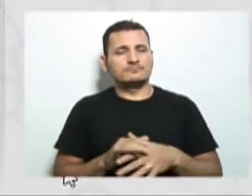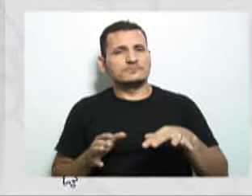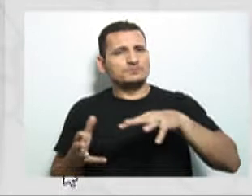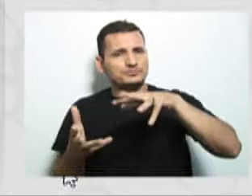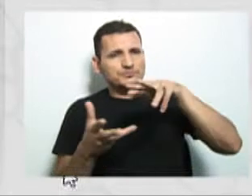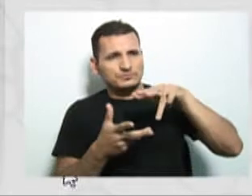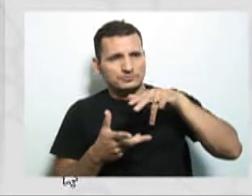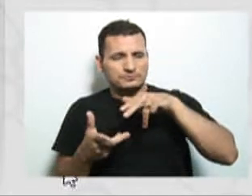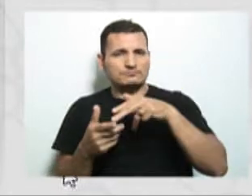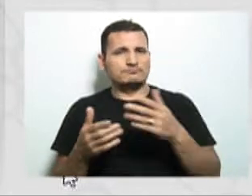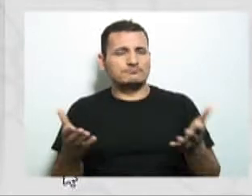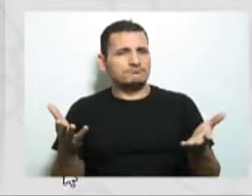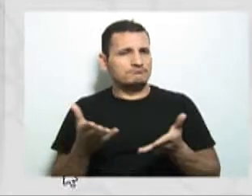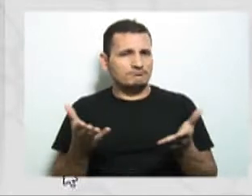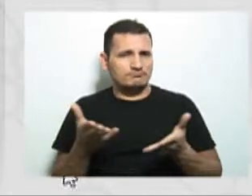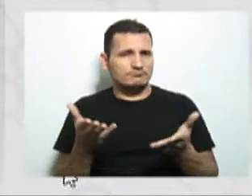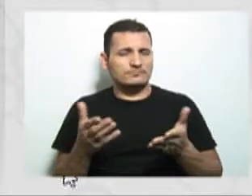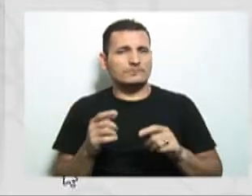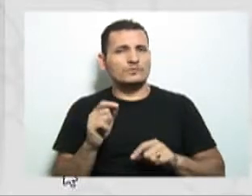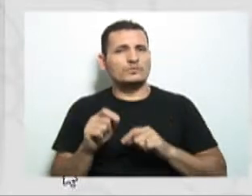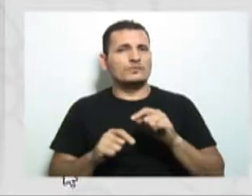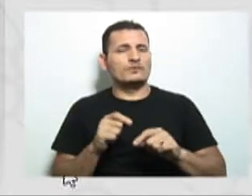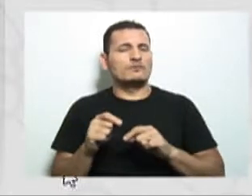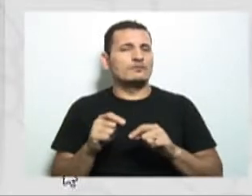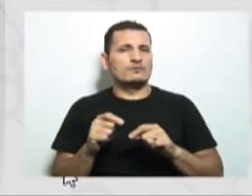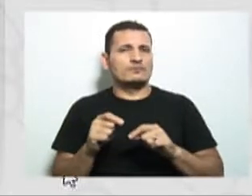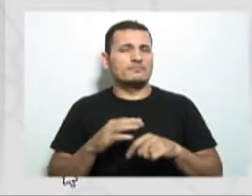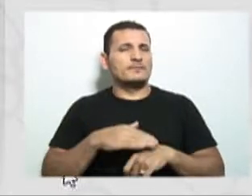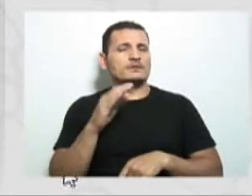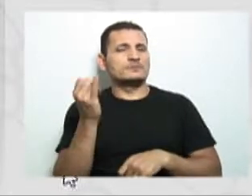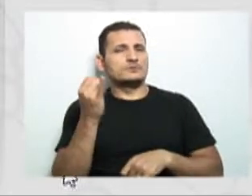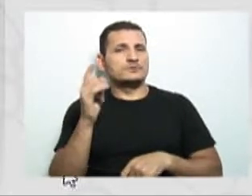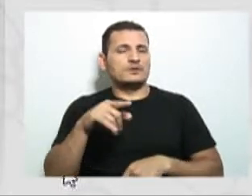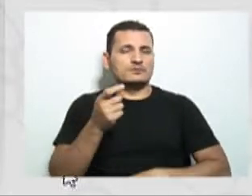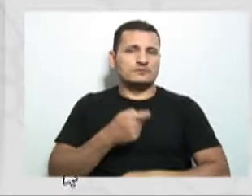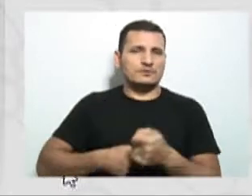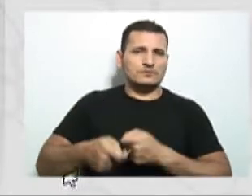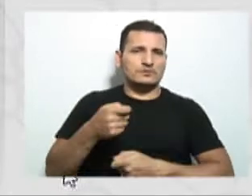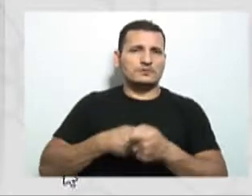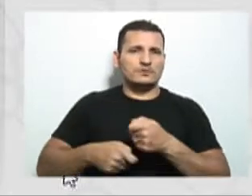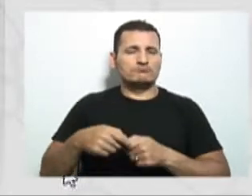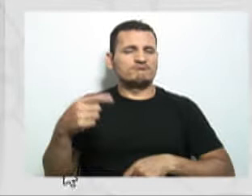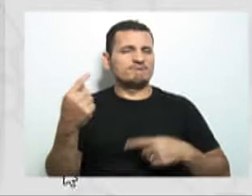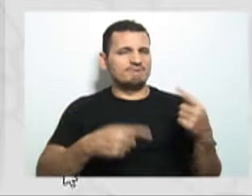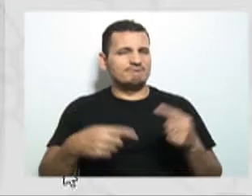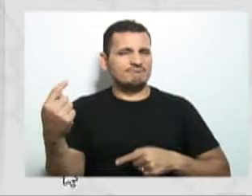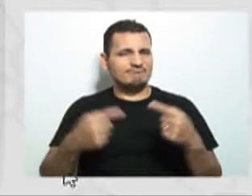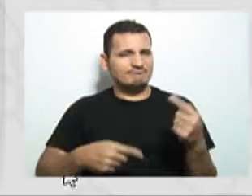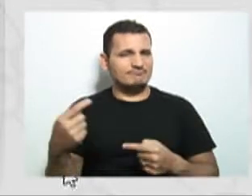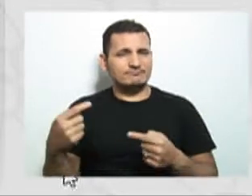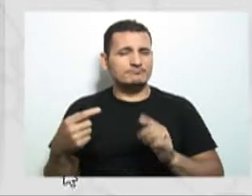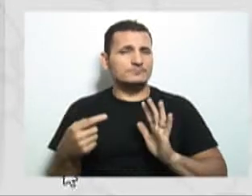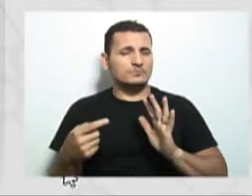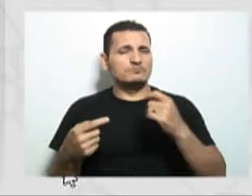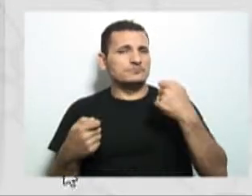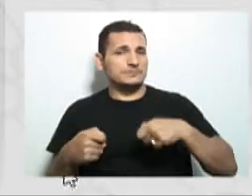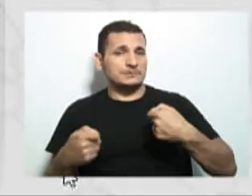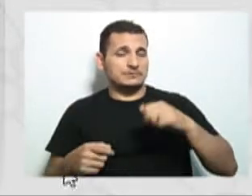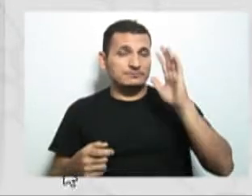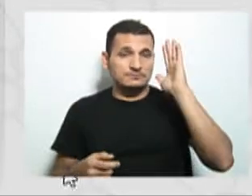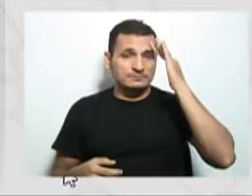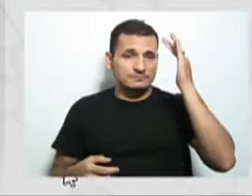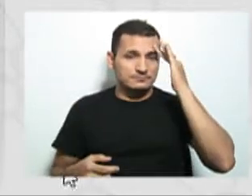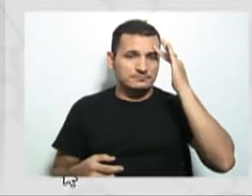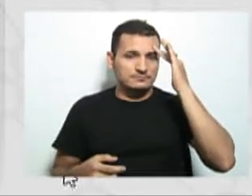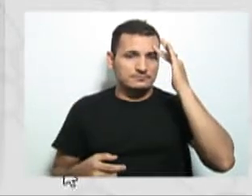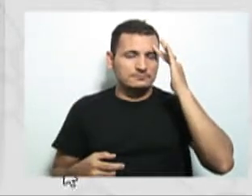vive atualmente, o que prevalece são as ações de negociação competitivas. Entretanto, precisamos entender